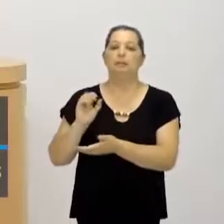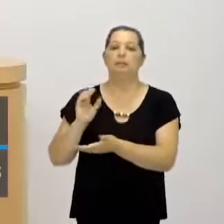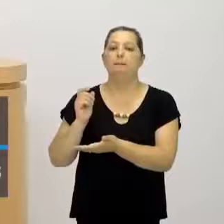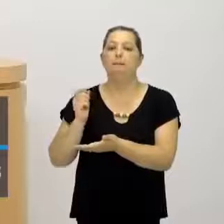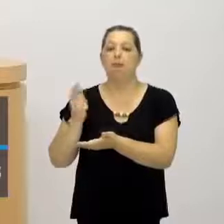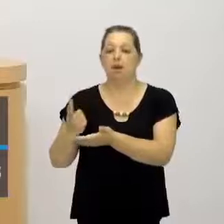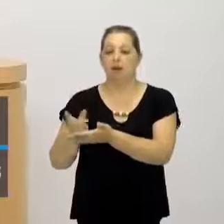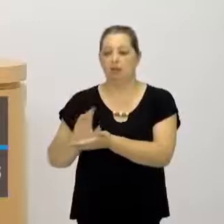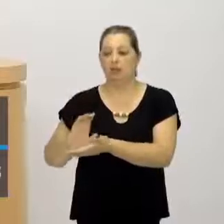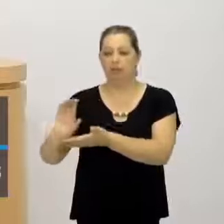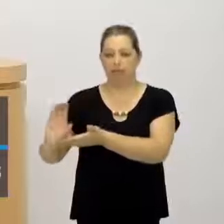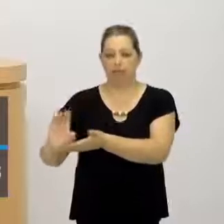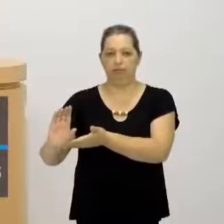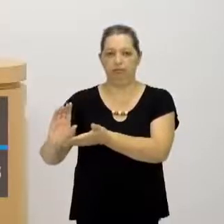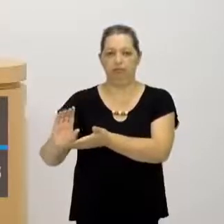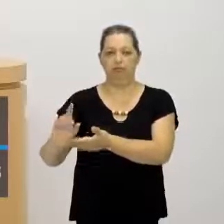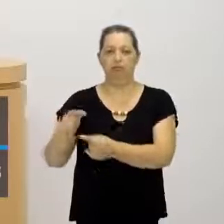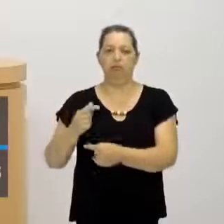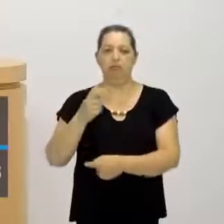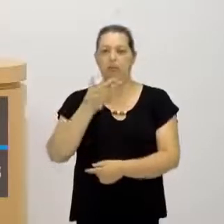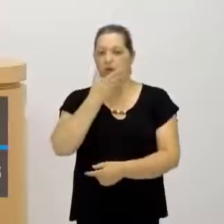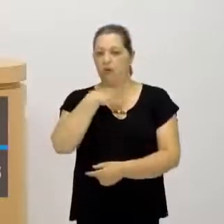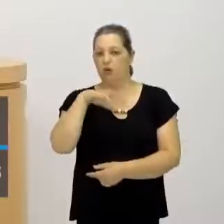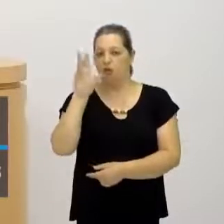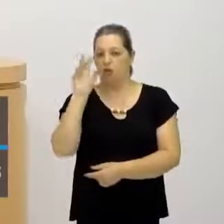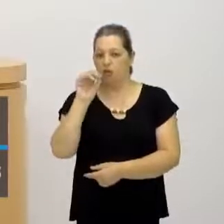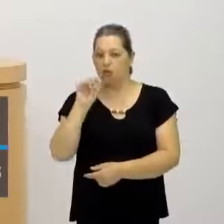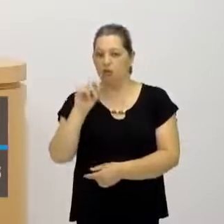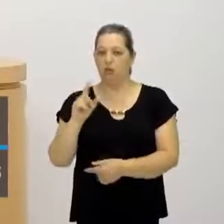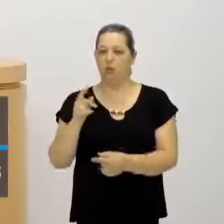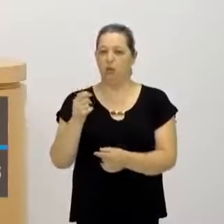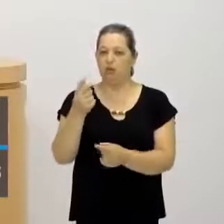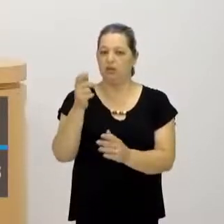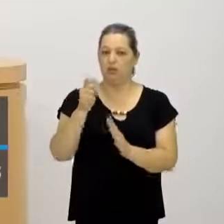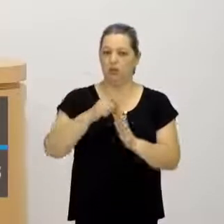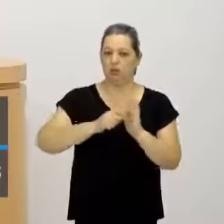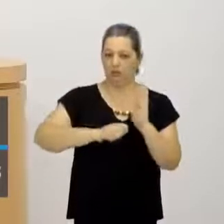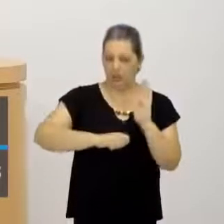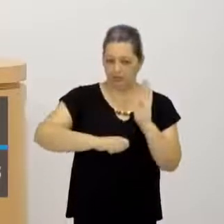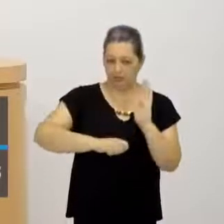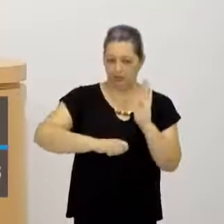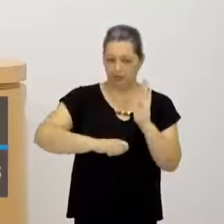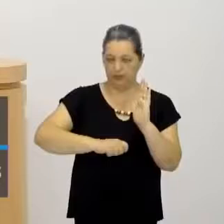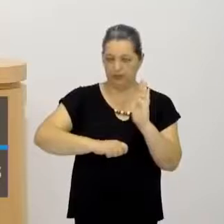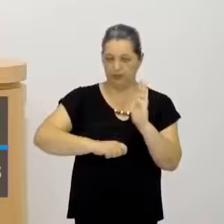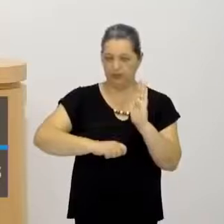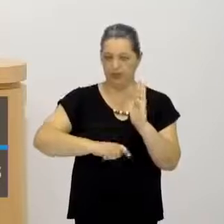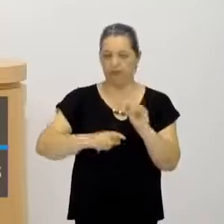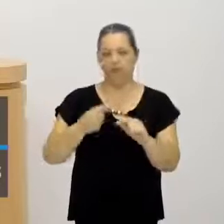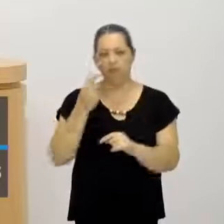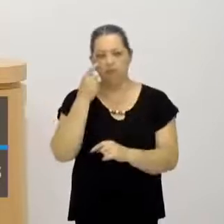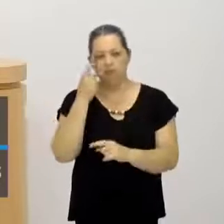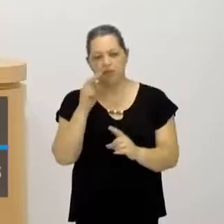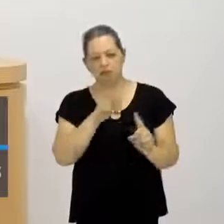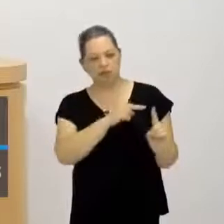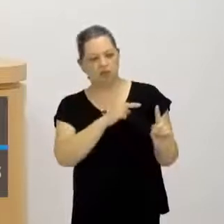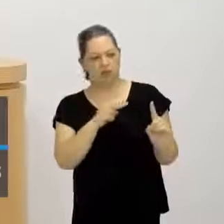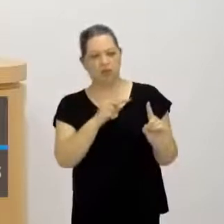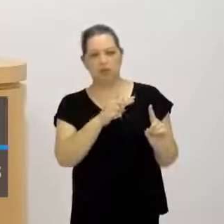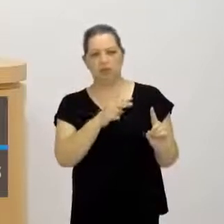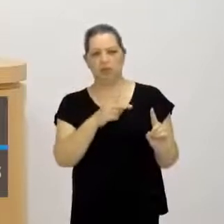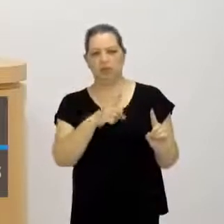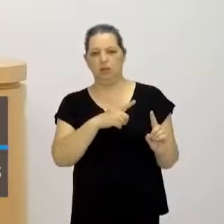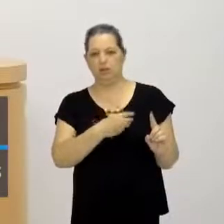por exemplo, ele não chegou endividado, chegou com um pré-contrato, e aí, é claro, a perspectiva dele de ter uma